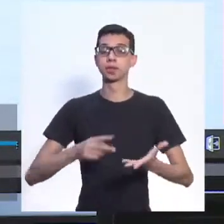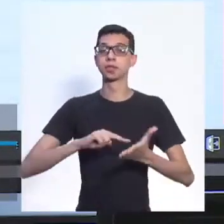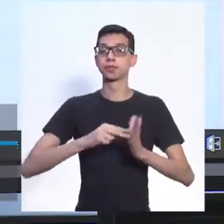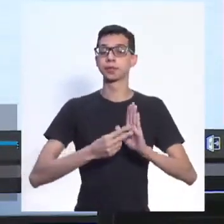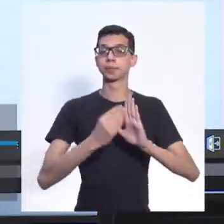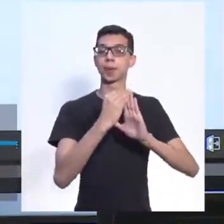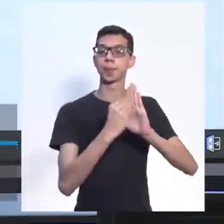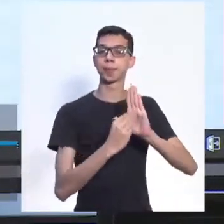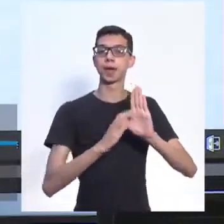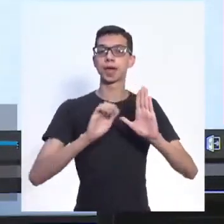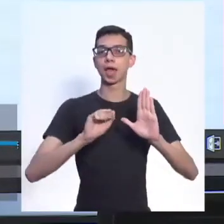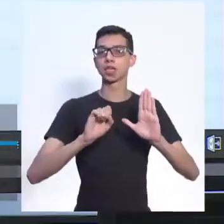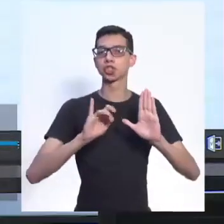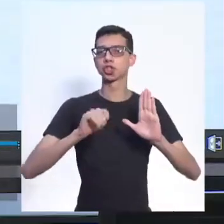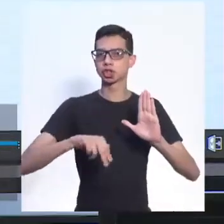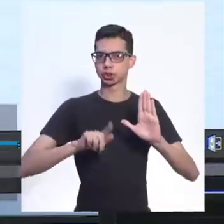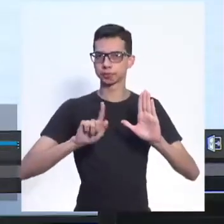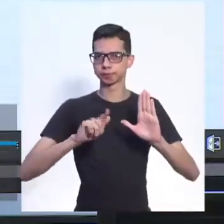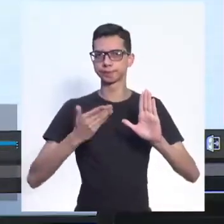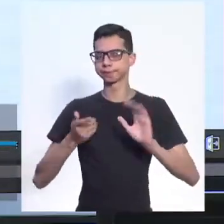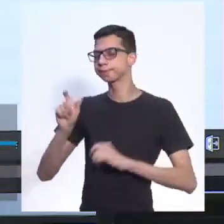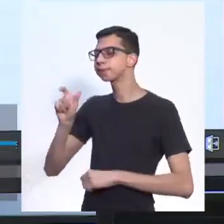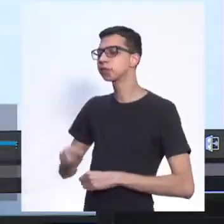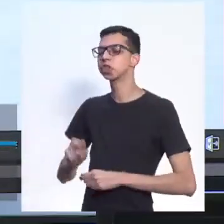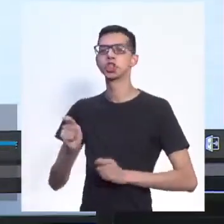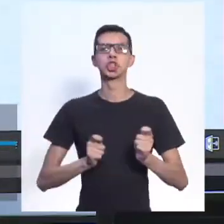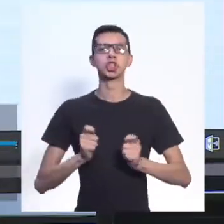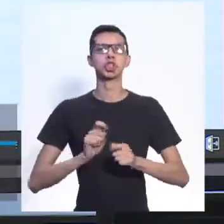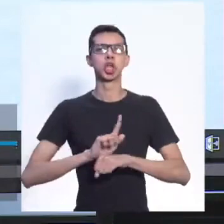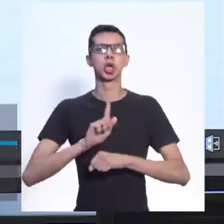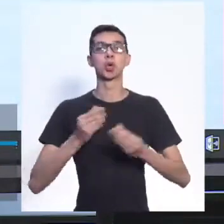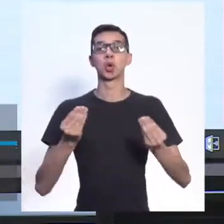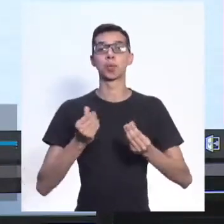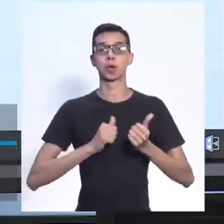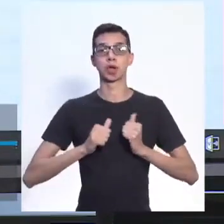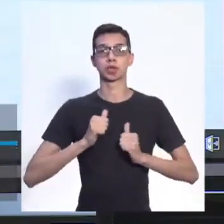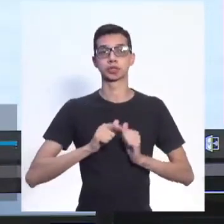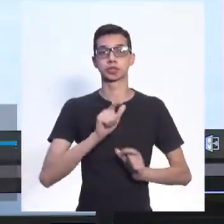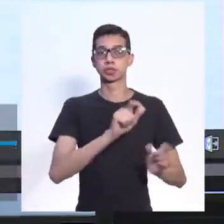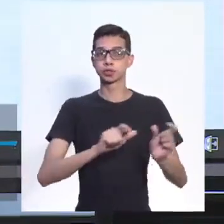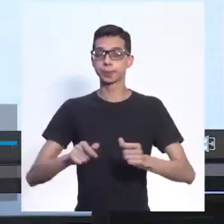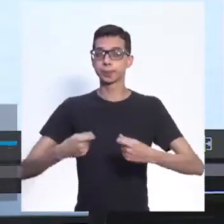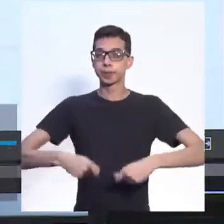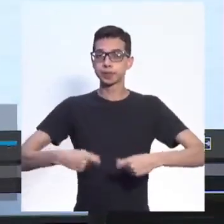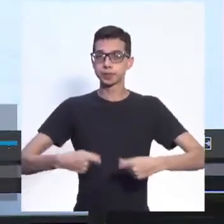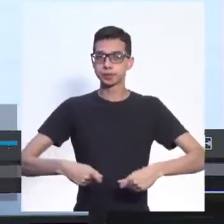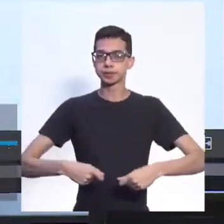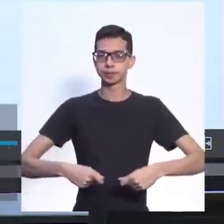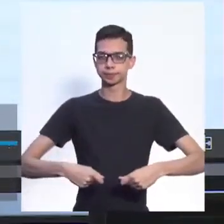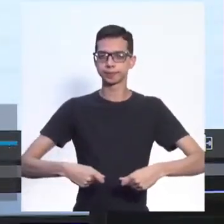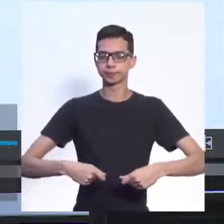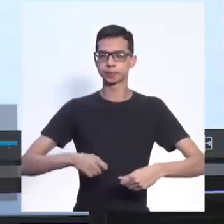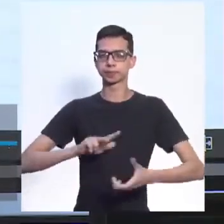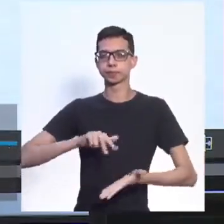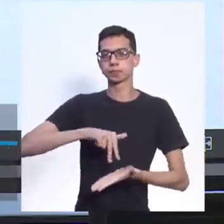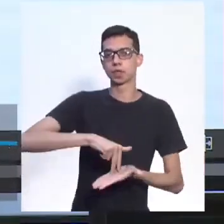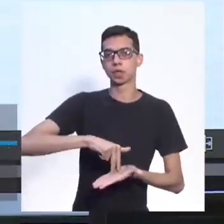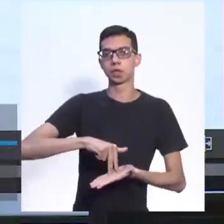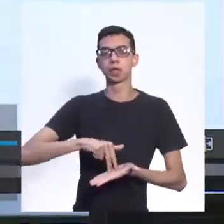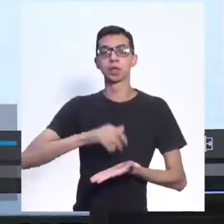que vou meio que gerenciar como que esses artistas devem se comportar em relação à gravadora. Então, vendagem de álbum, de